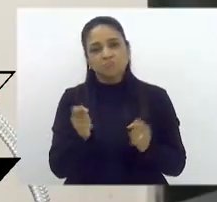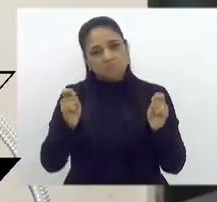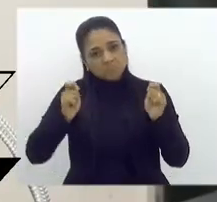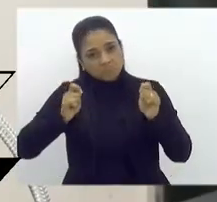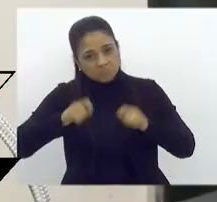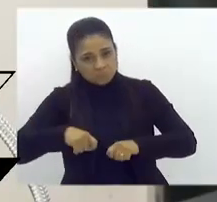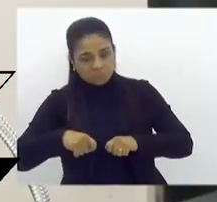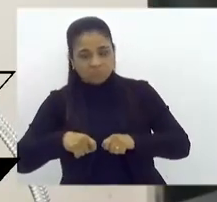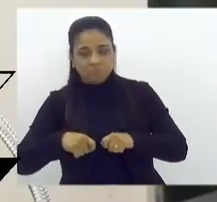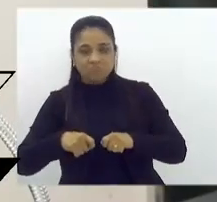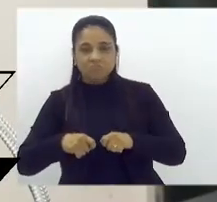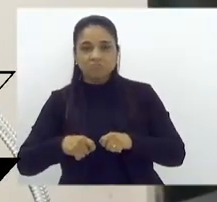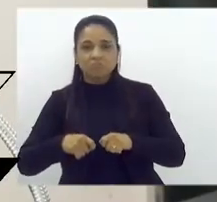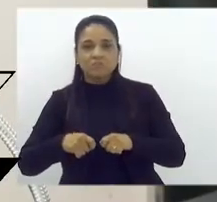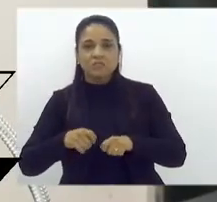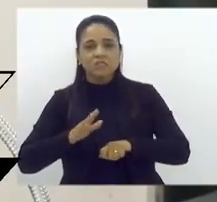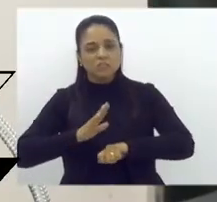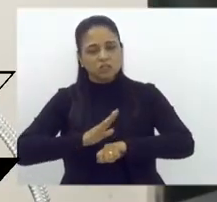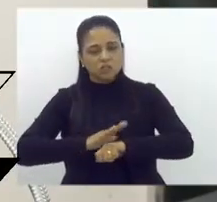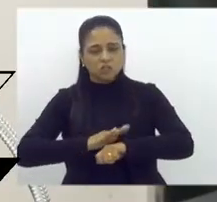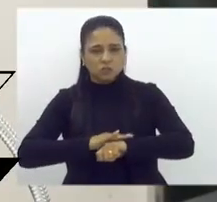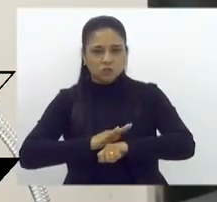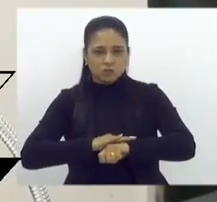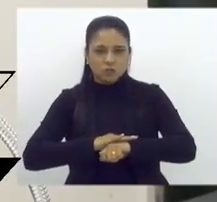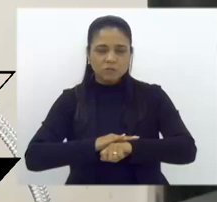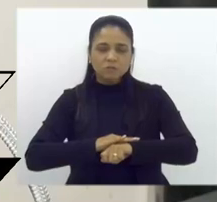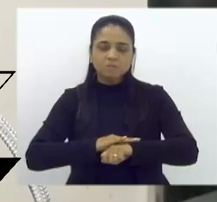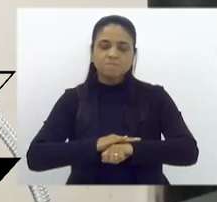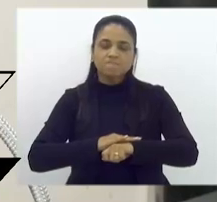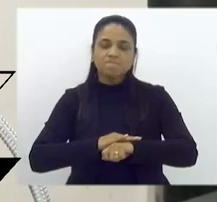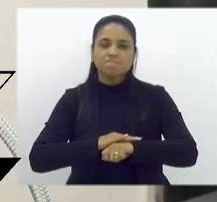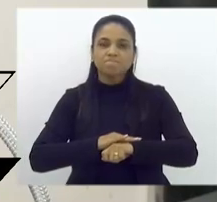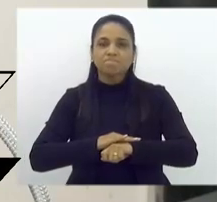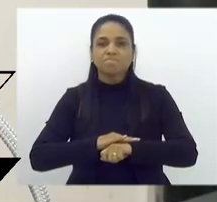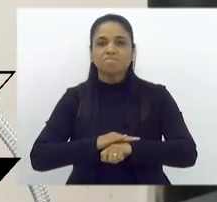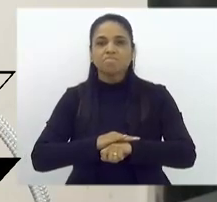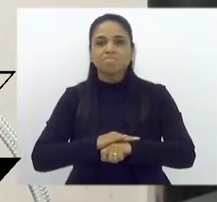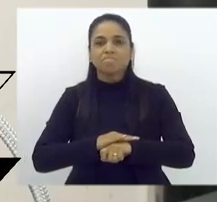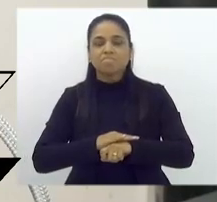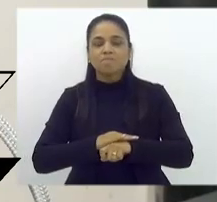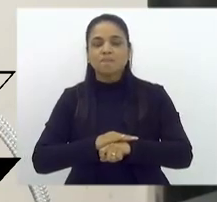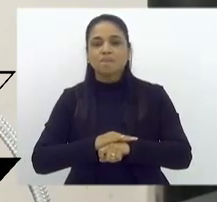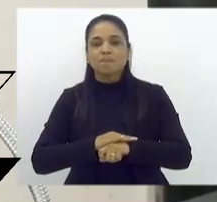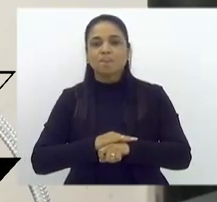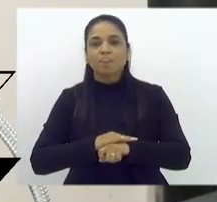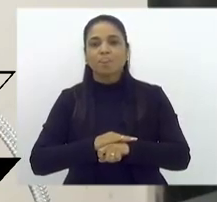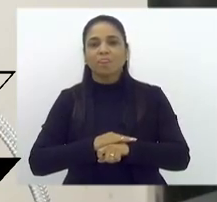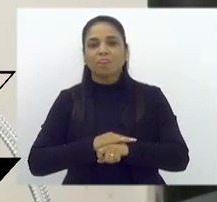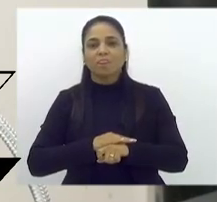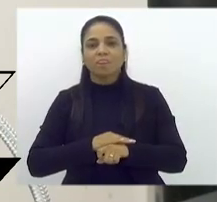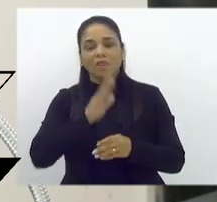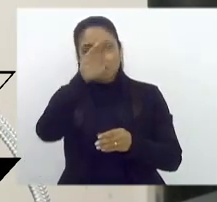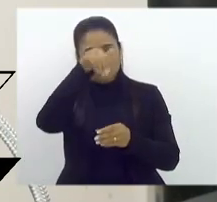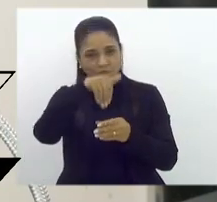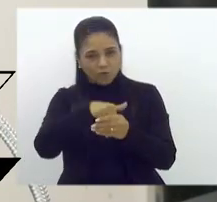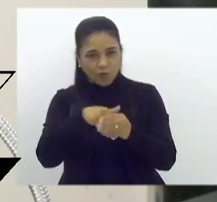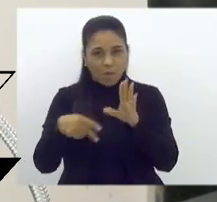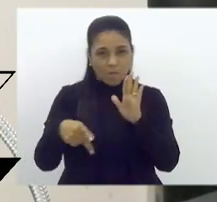possível, nesses minutinhos que ainda restam nossos aqui, para votar o projeto,